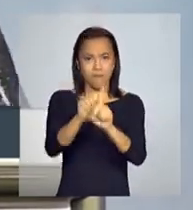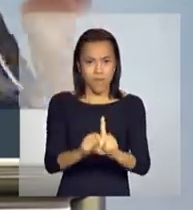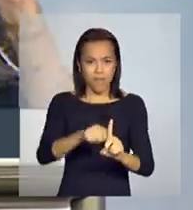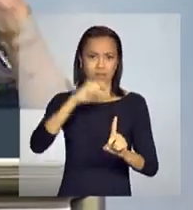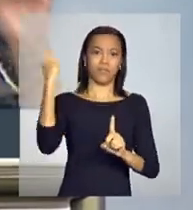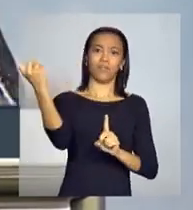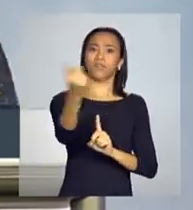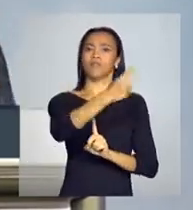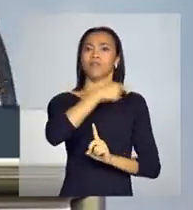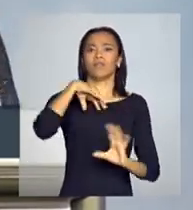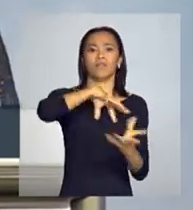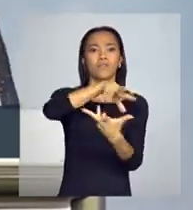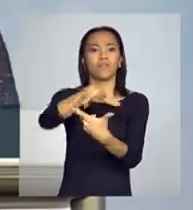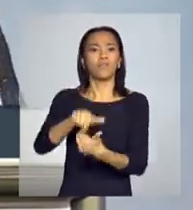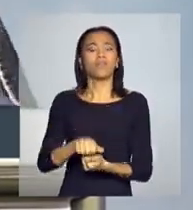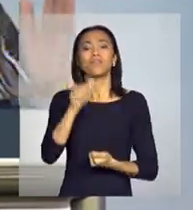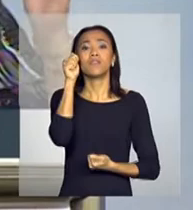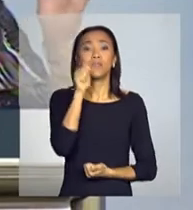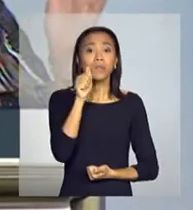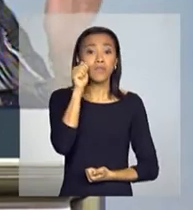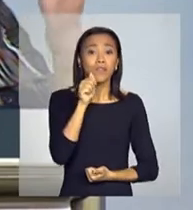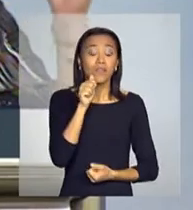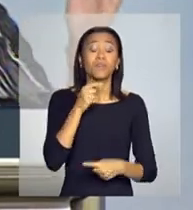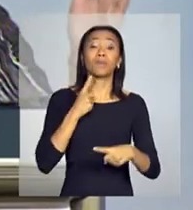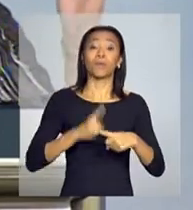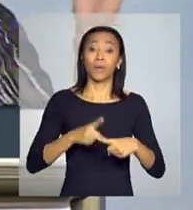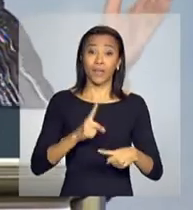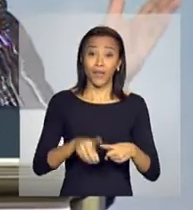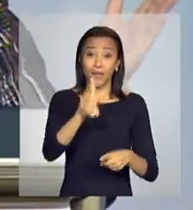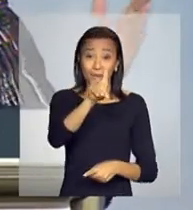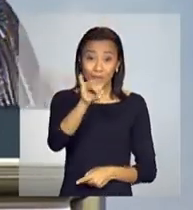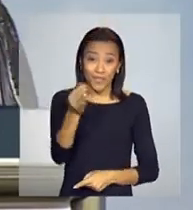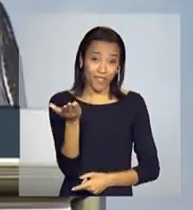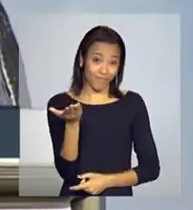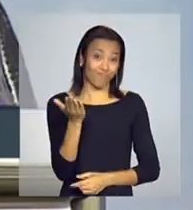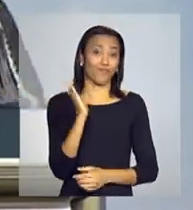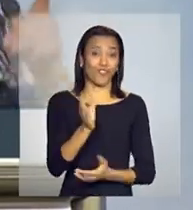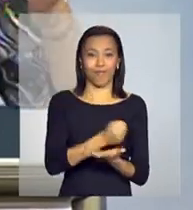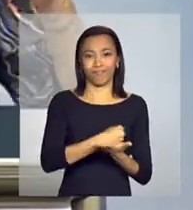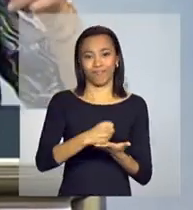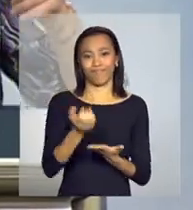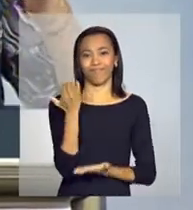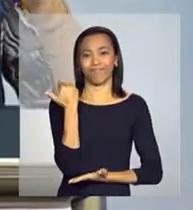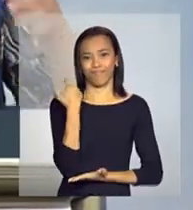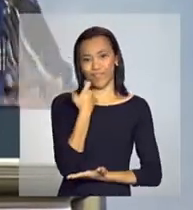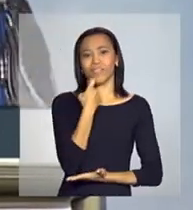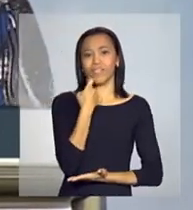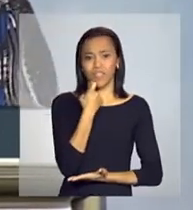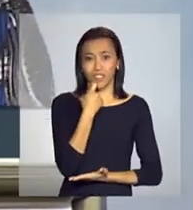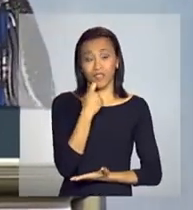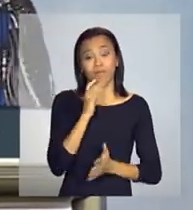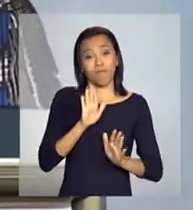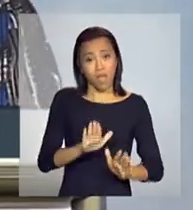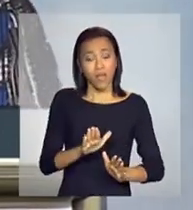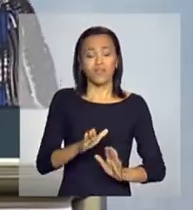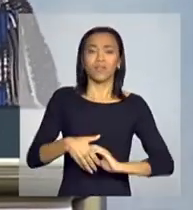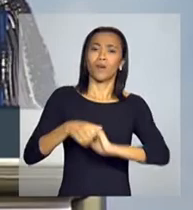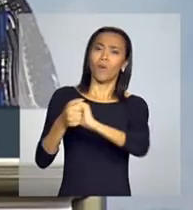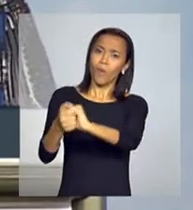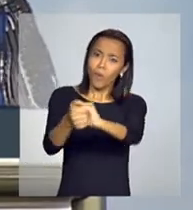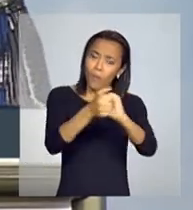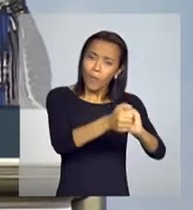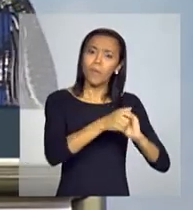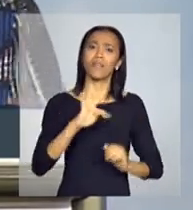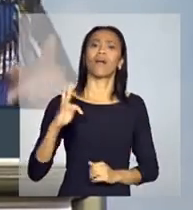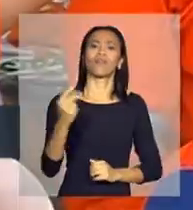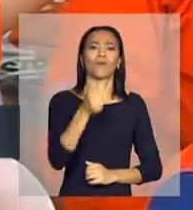das Mulheres, porque o dia já passou, foi sexta-feira, cumprimentar todas as mulheres aqui